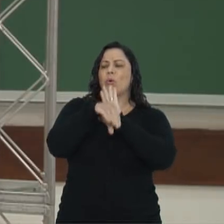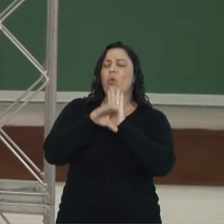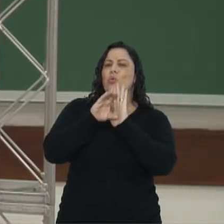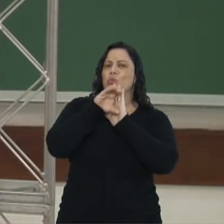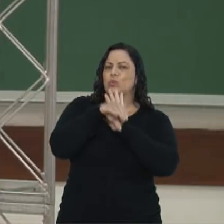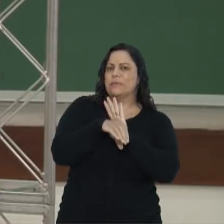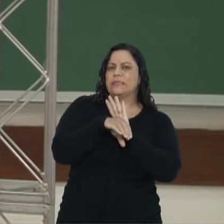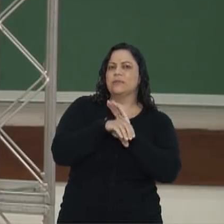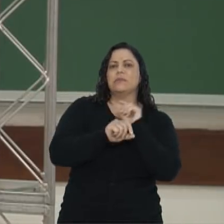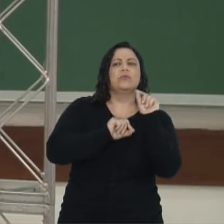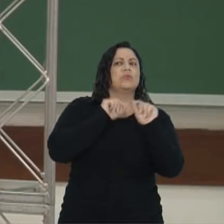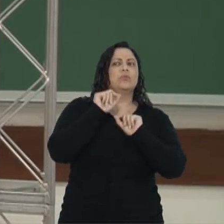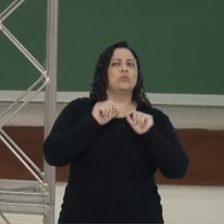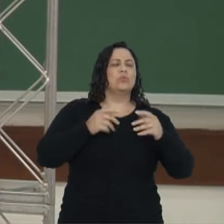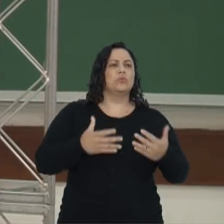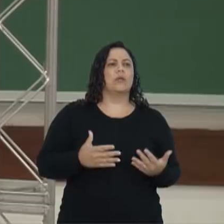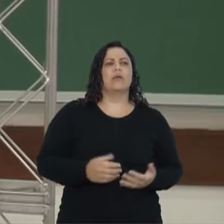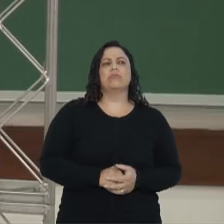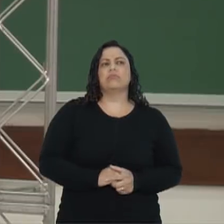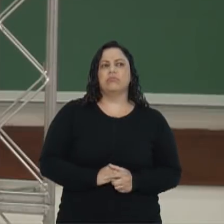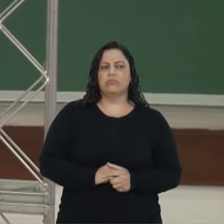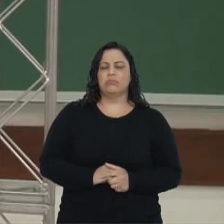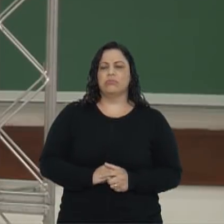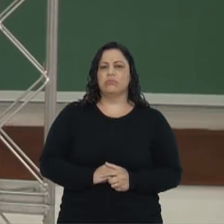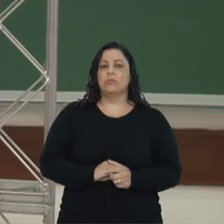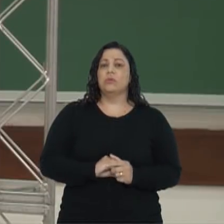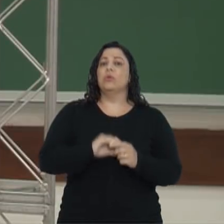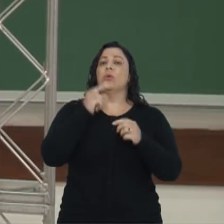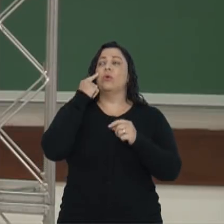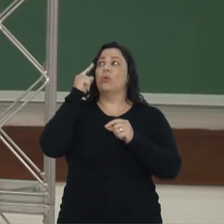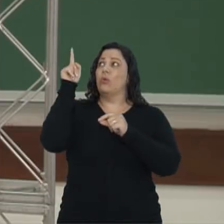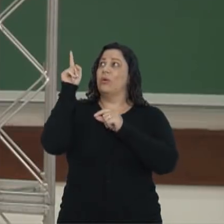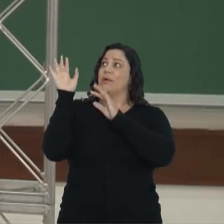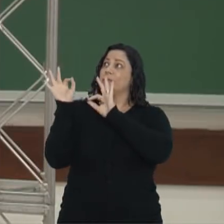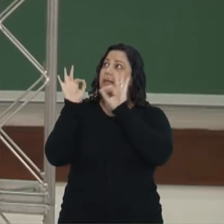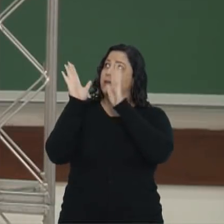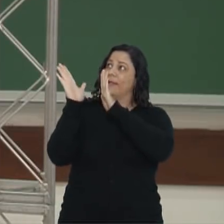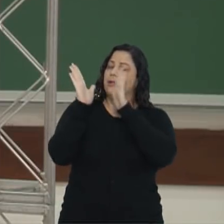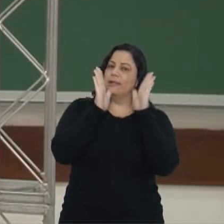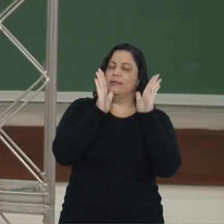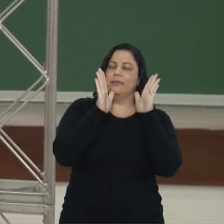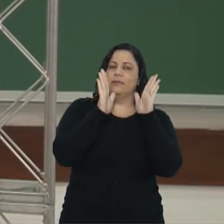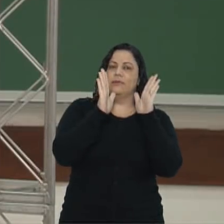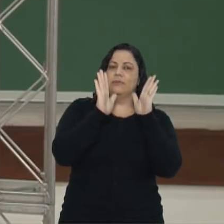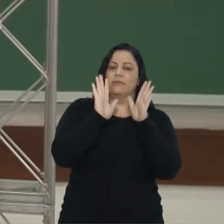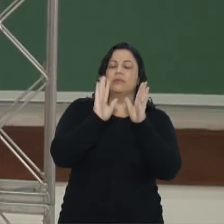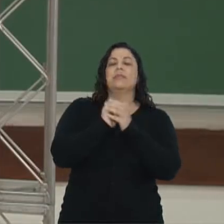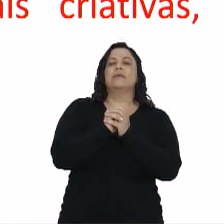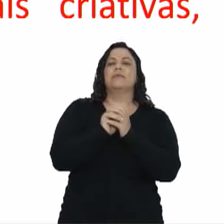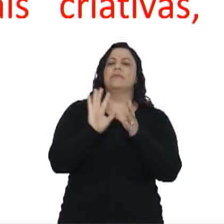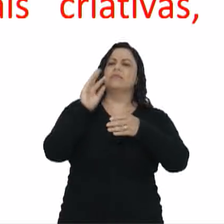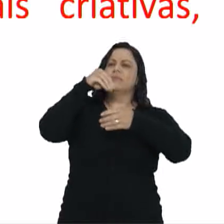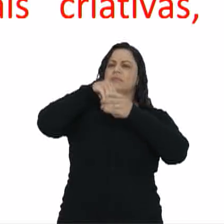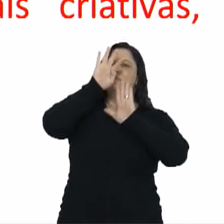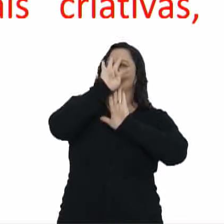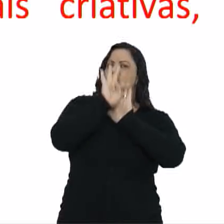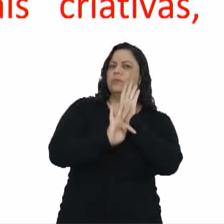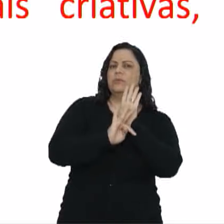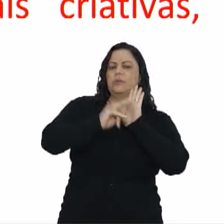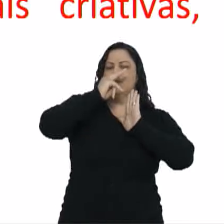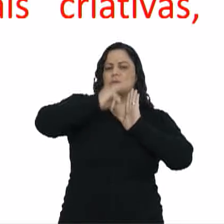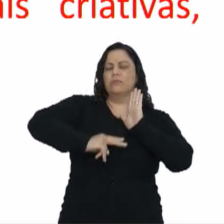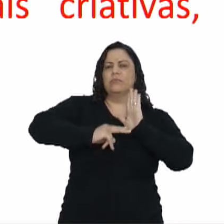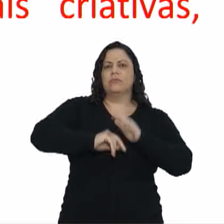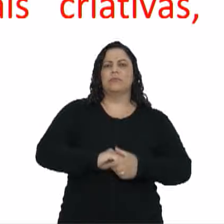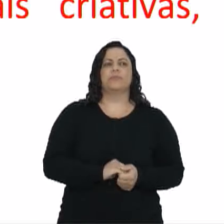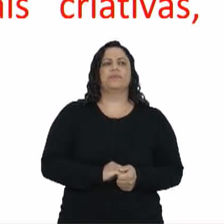para você o que está dentro da discussão que o Dominique traz para nós dentro do texto que a gente acabou de ler. Entende-se a